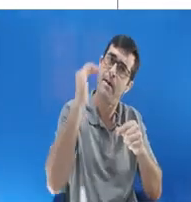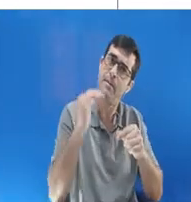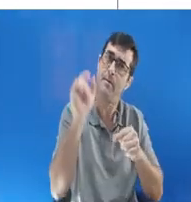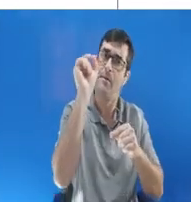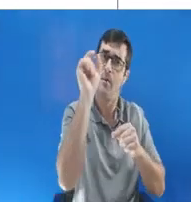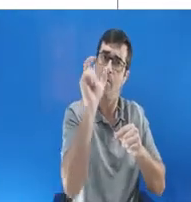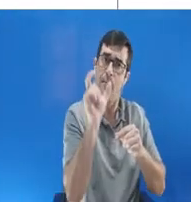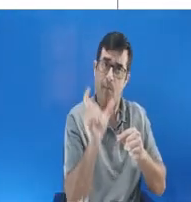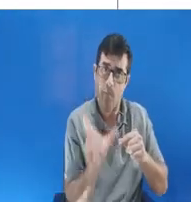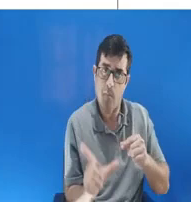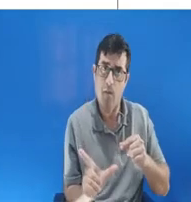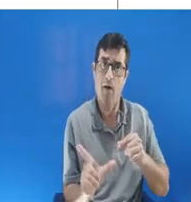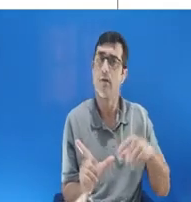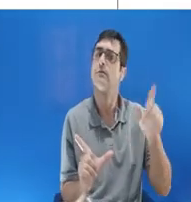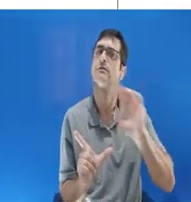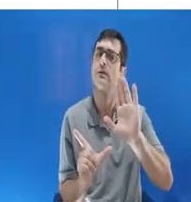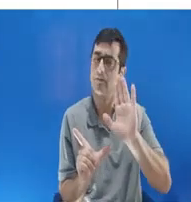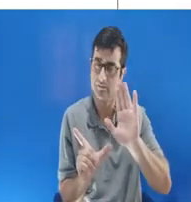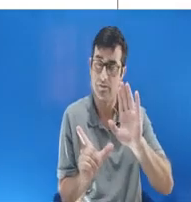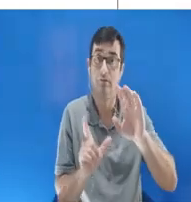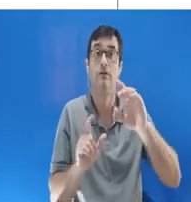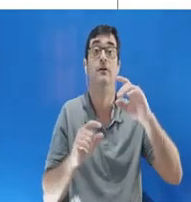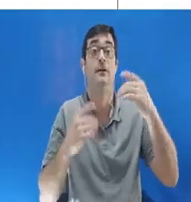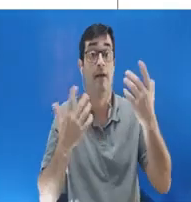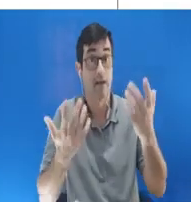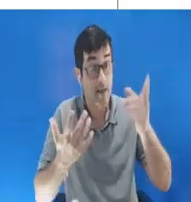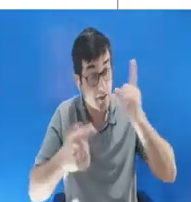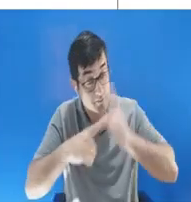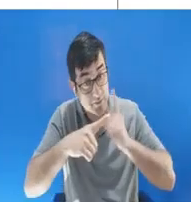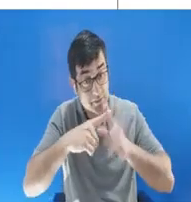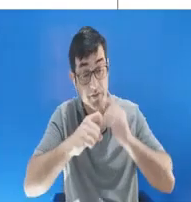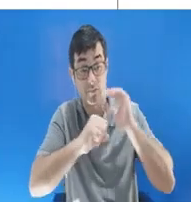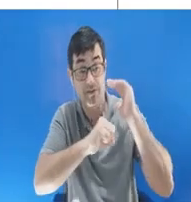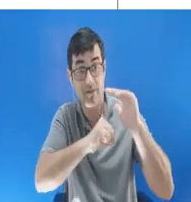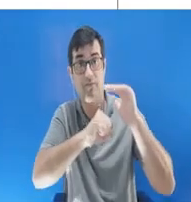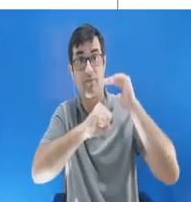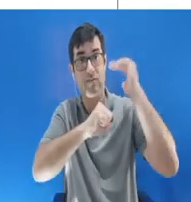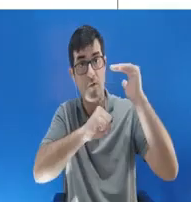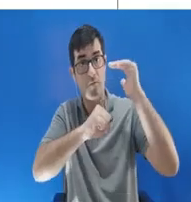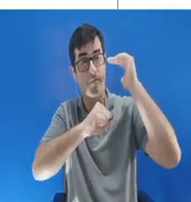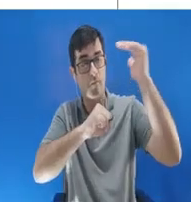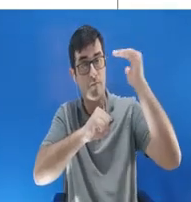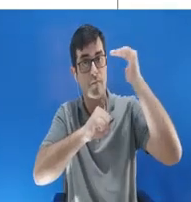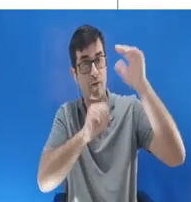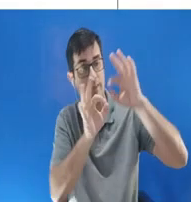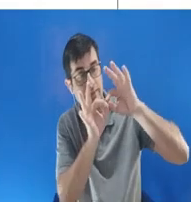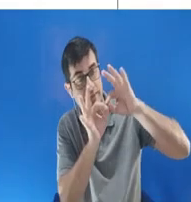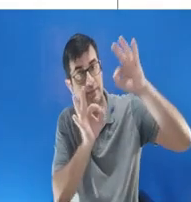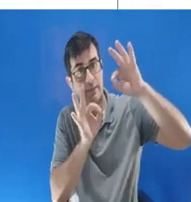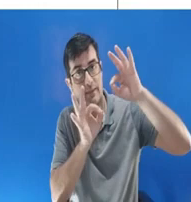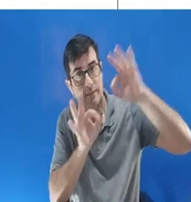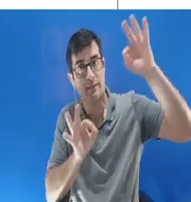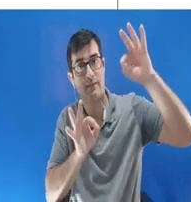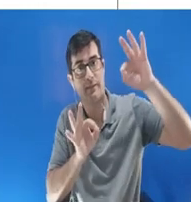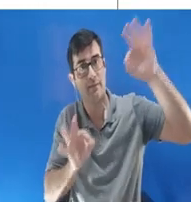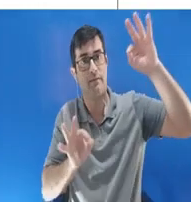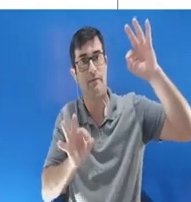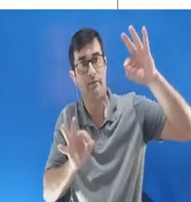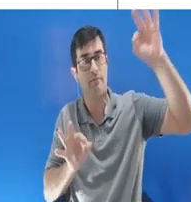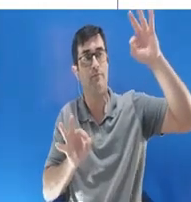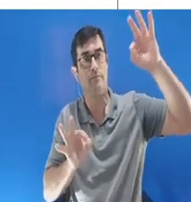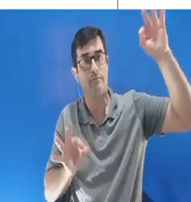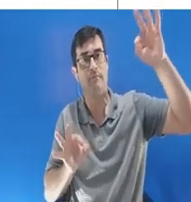para baixo, mas por quê? Porque vai aumentando o número de níveis conforme eu vou aumentando, né,